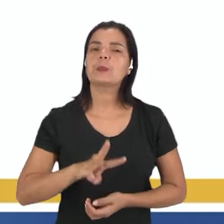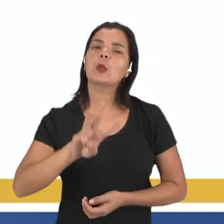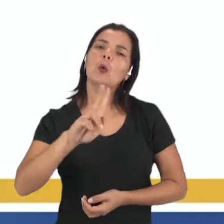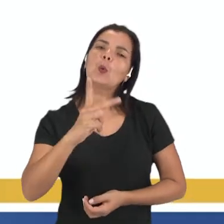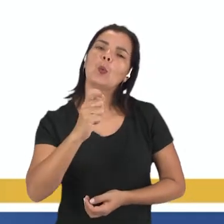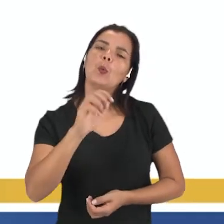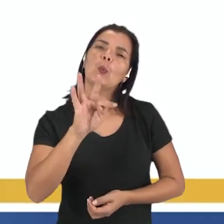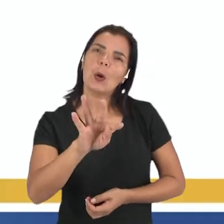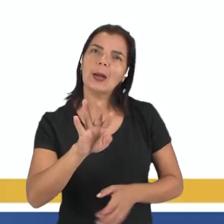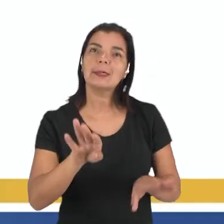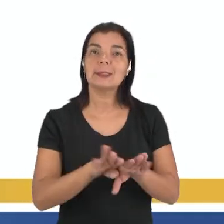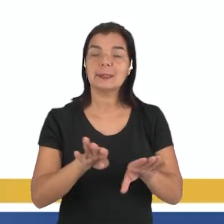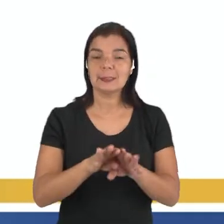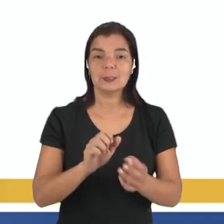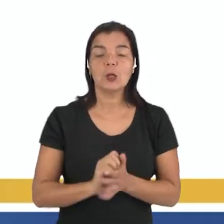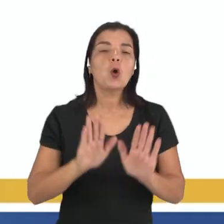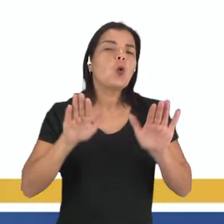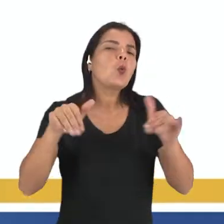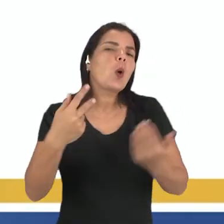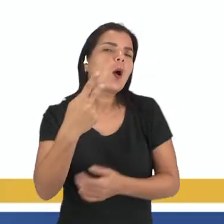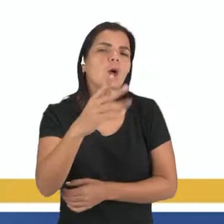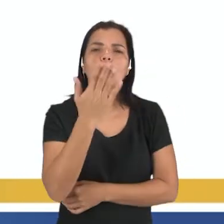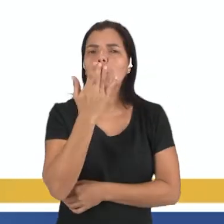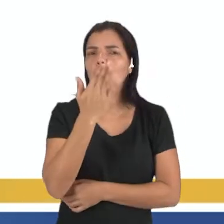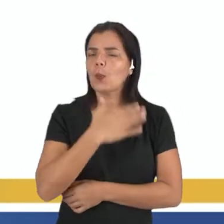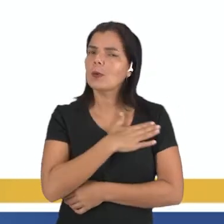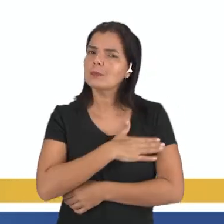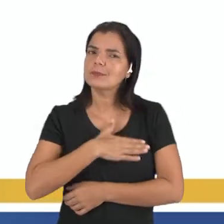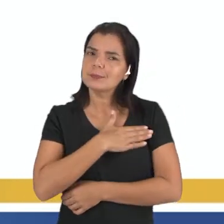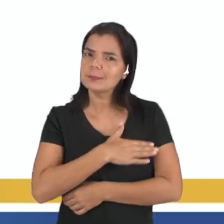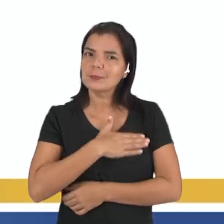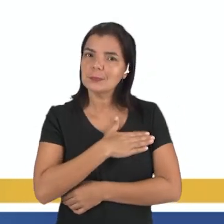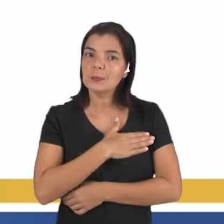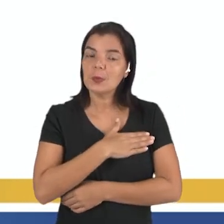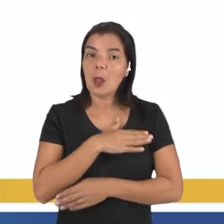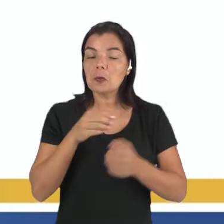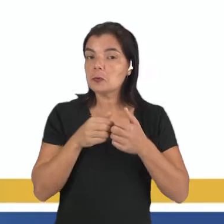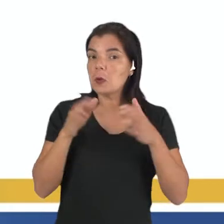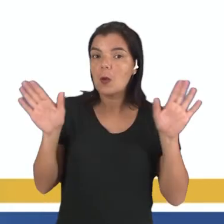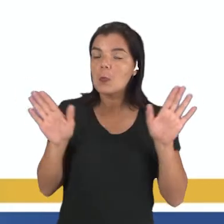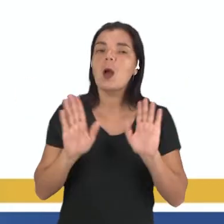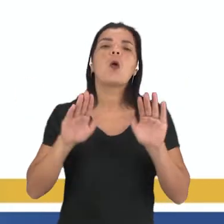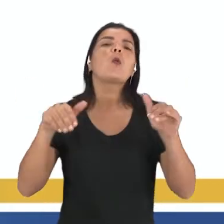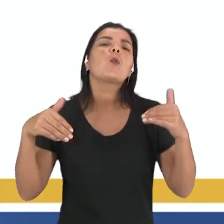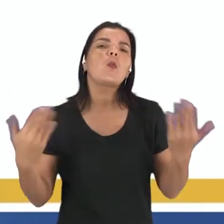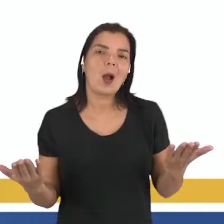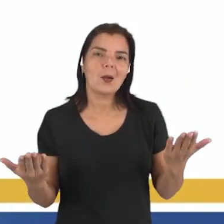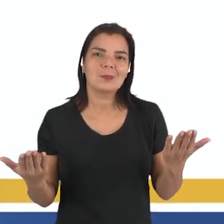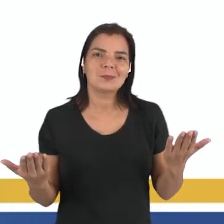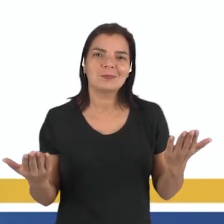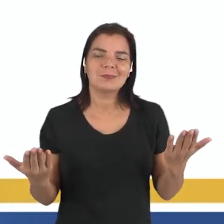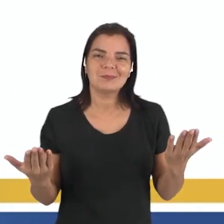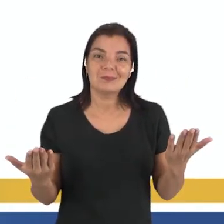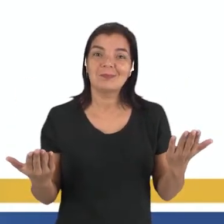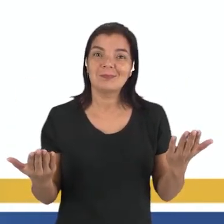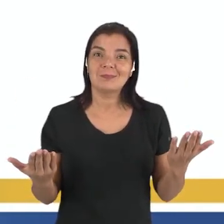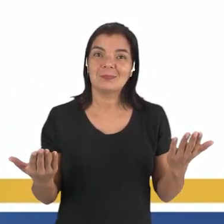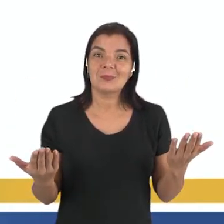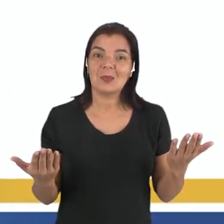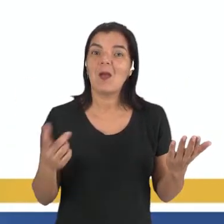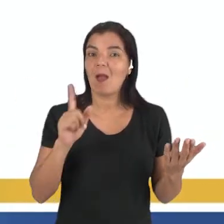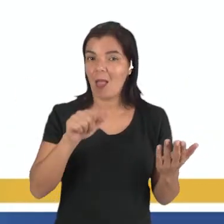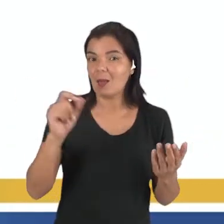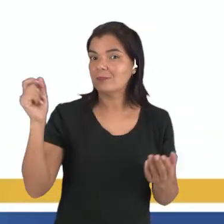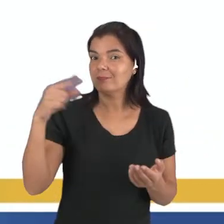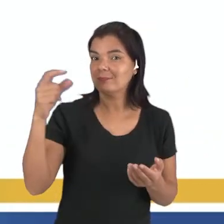is your favorite color? Qual é a sua cor favorita? Então aqui eu deixei em aberto, né? Qual é a sua cor favorita? It's blue, é